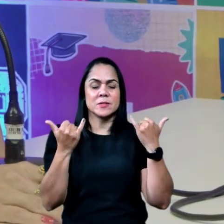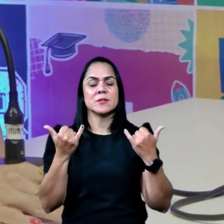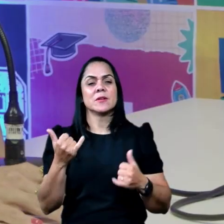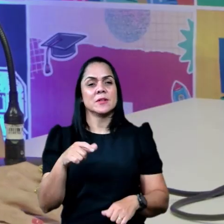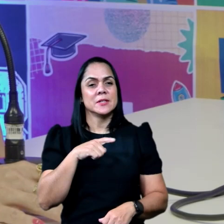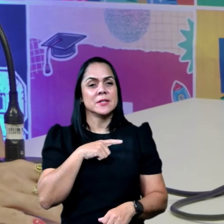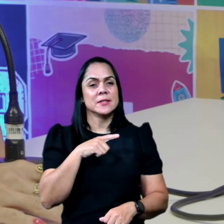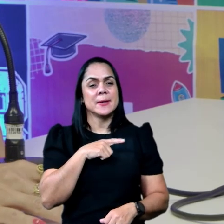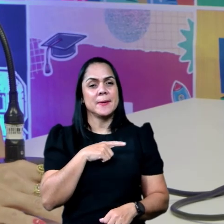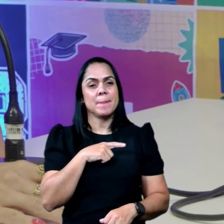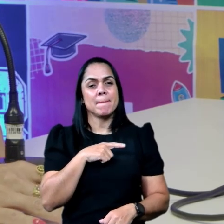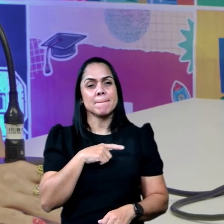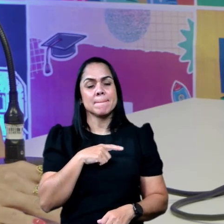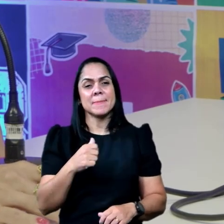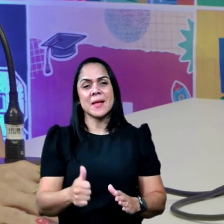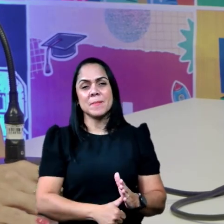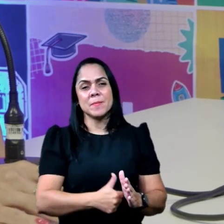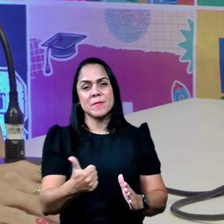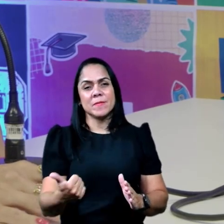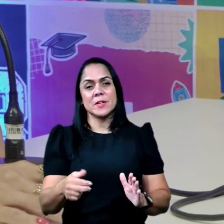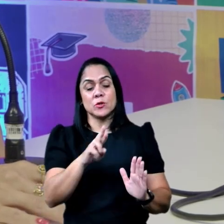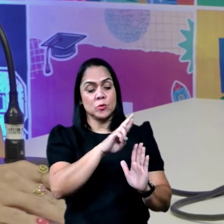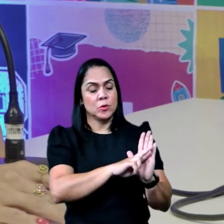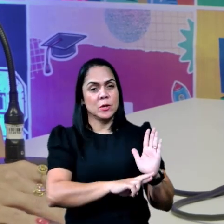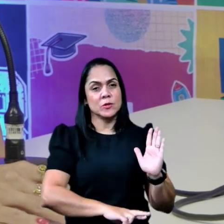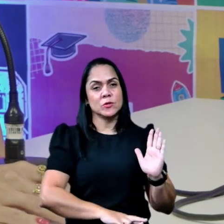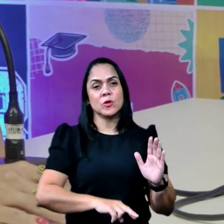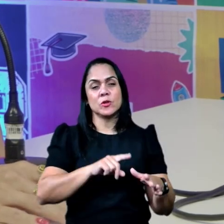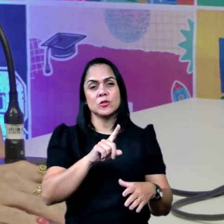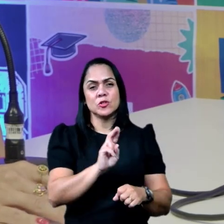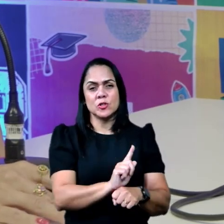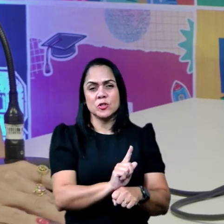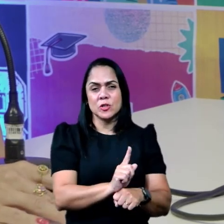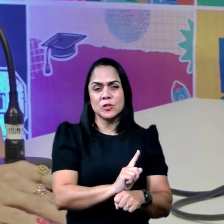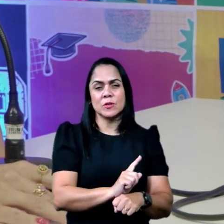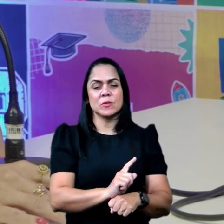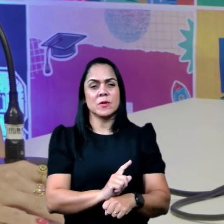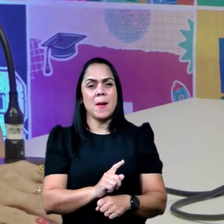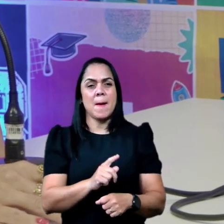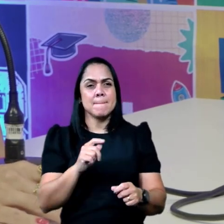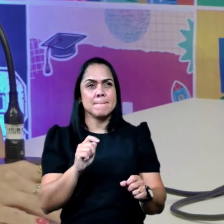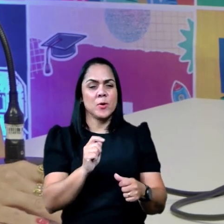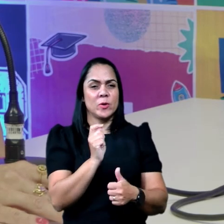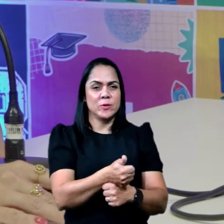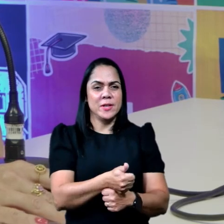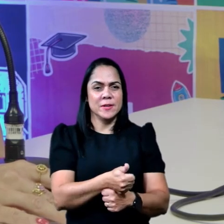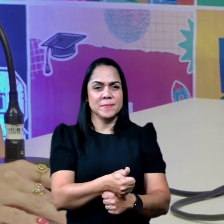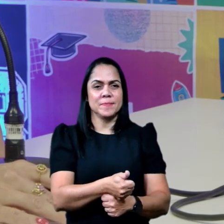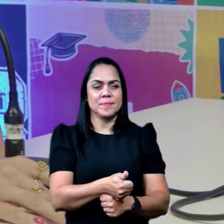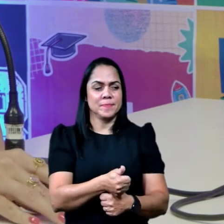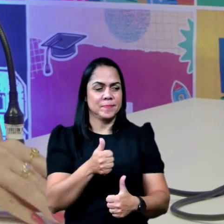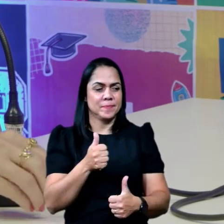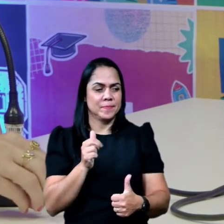primeira vez, o relatório de gestão da corregedoria, então está em transparência ativa no site, e